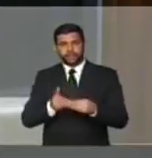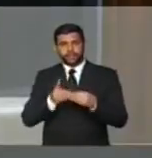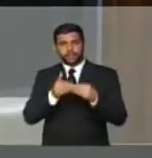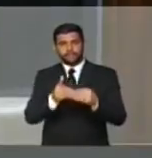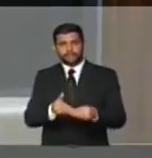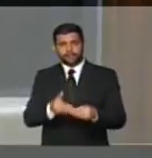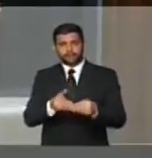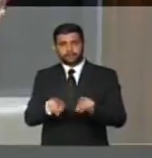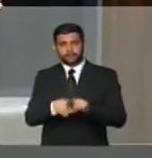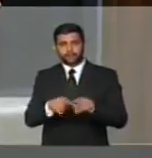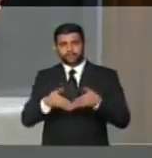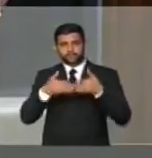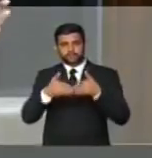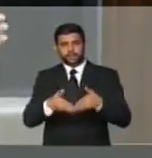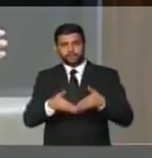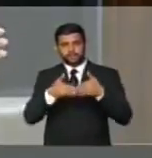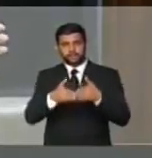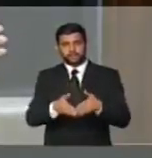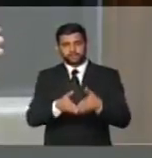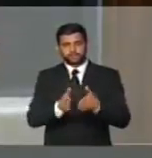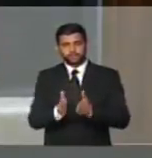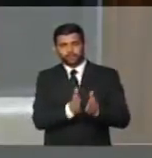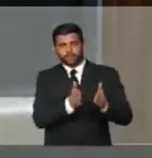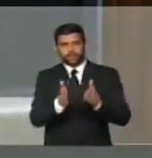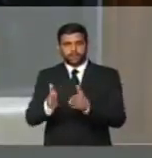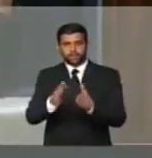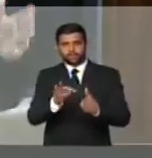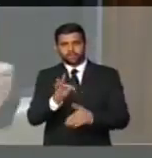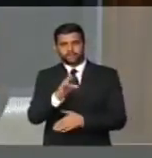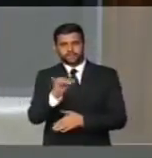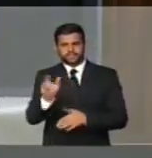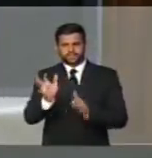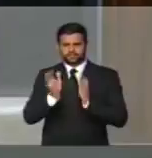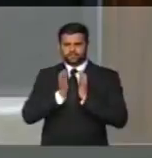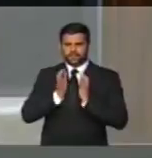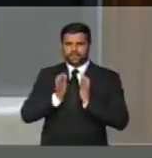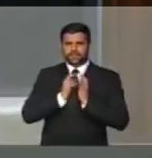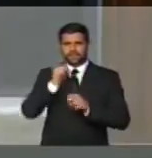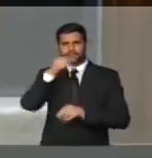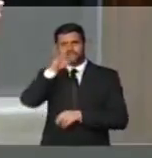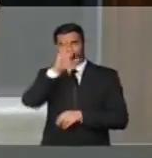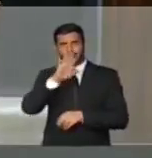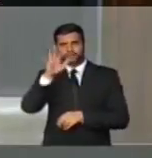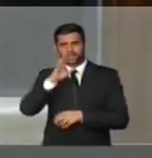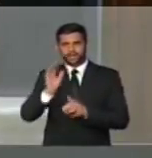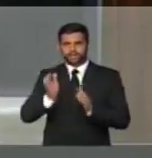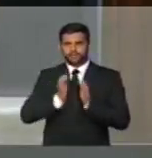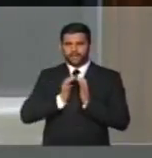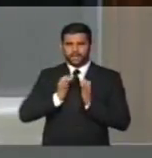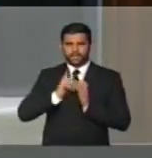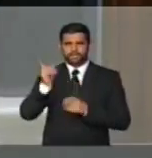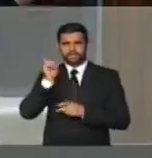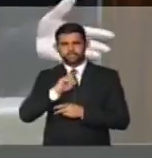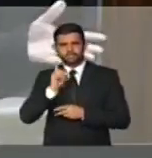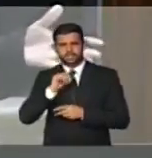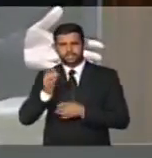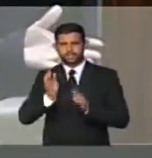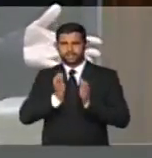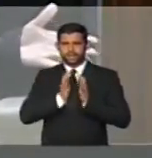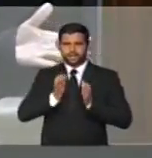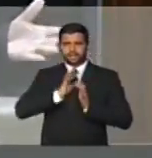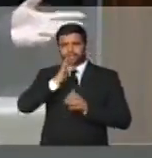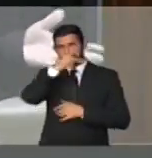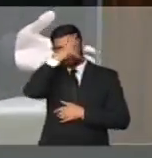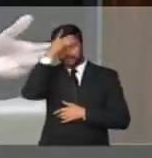os navios do Rio São Francisco com a riqueza do Nordeste, dentre elas que a Amazônia quer